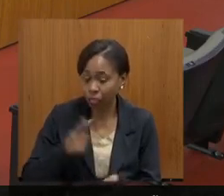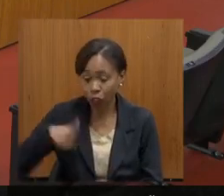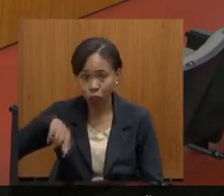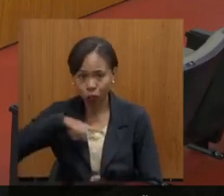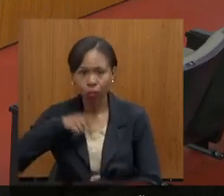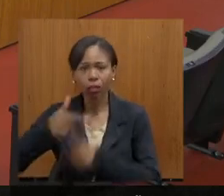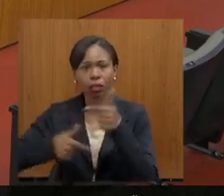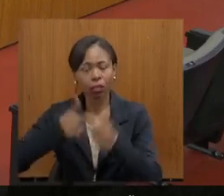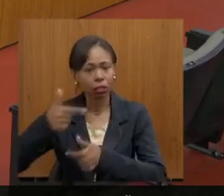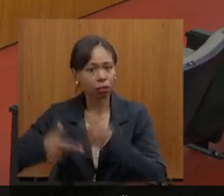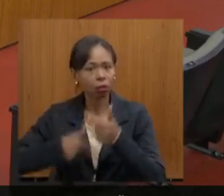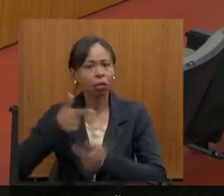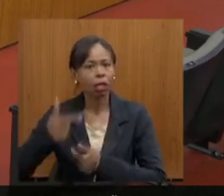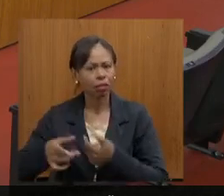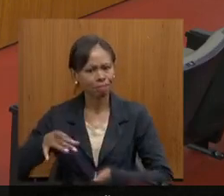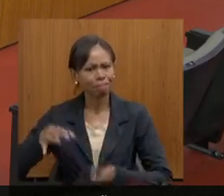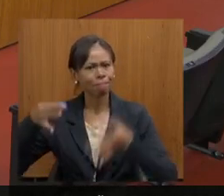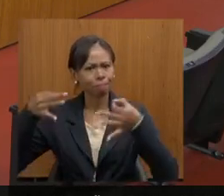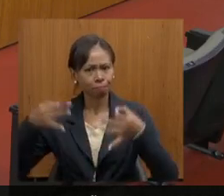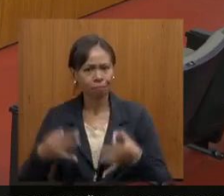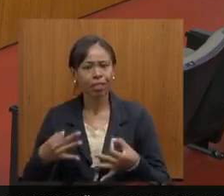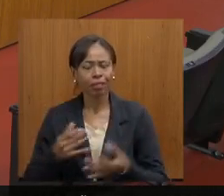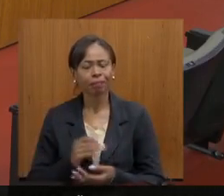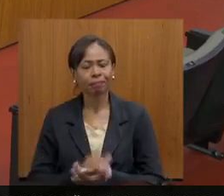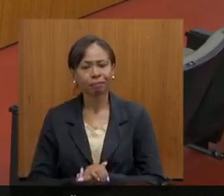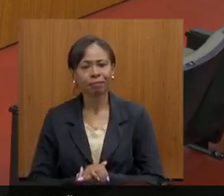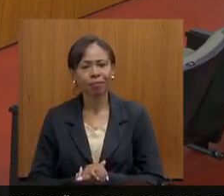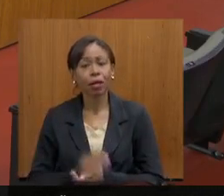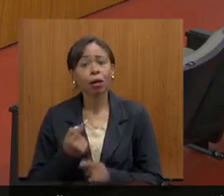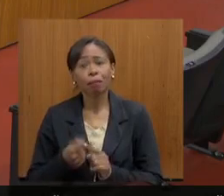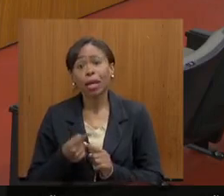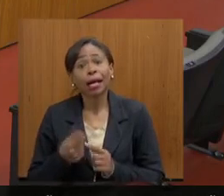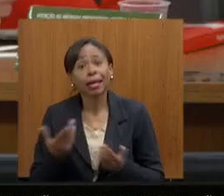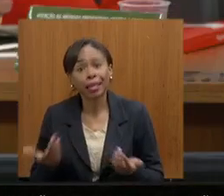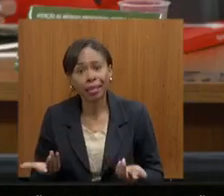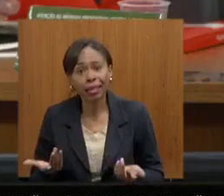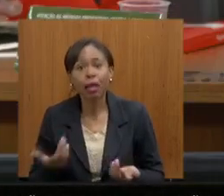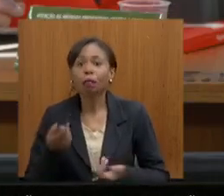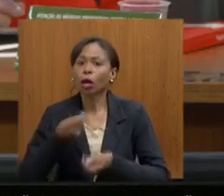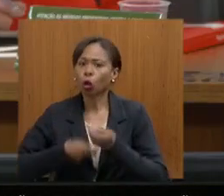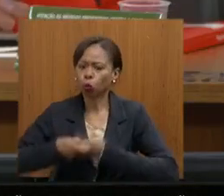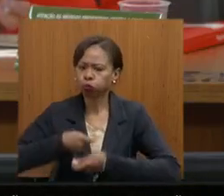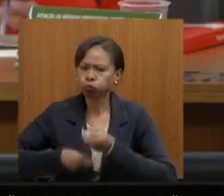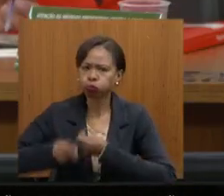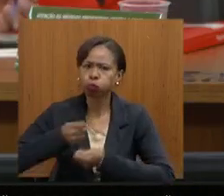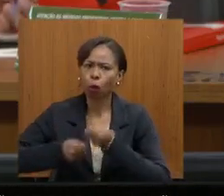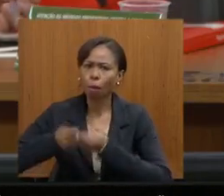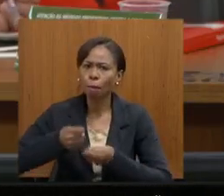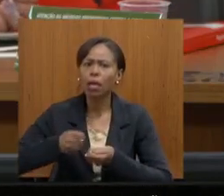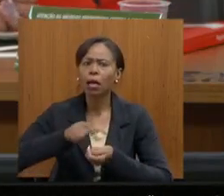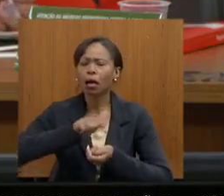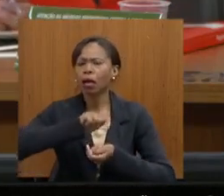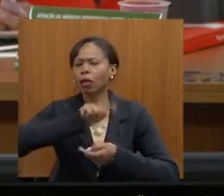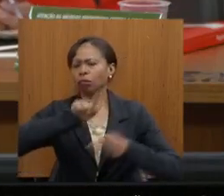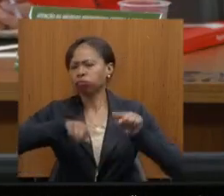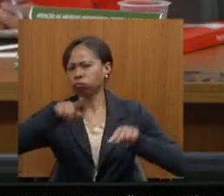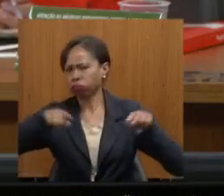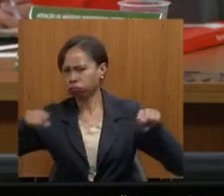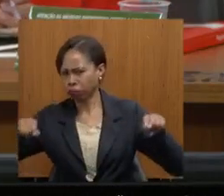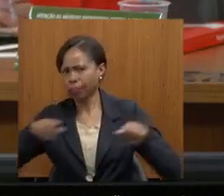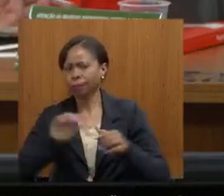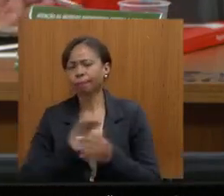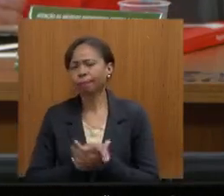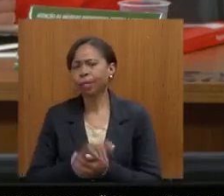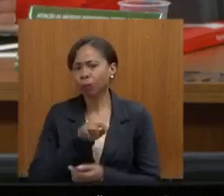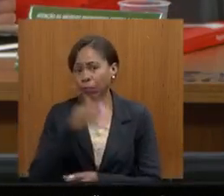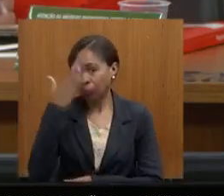de forma muito profícuo para gente ter uma economia cada vez mais diversificadas se eu